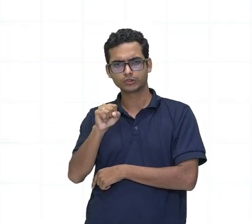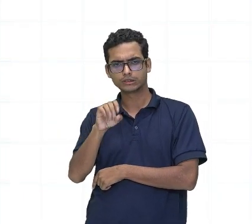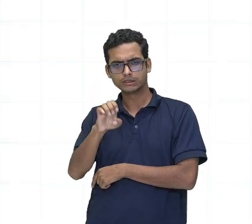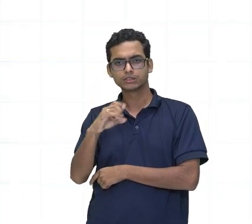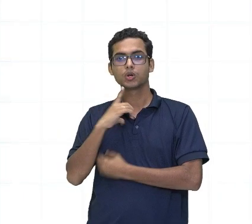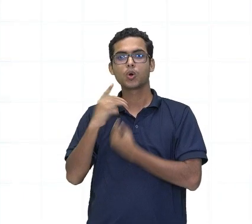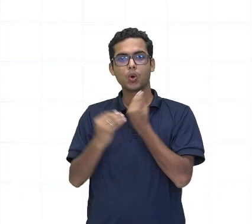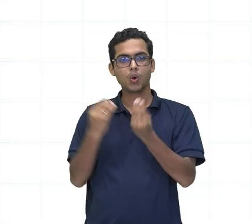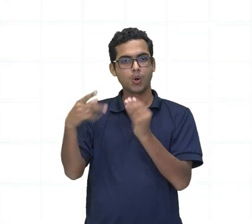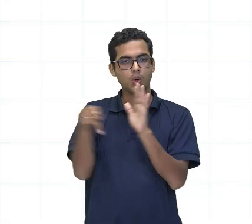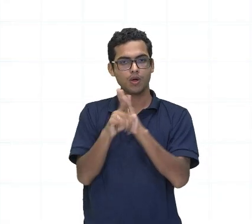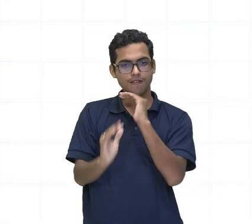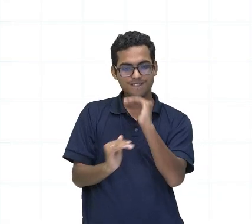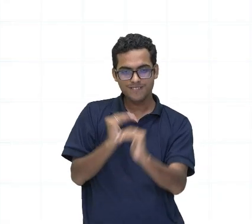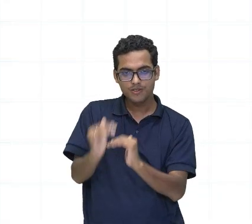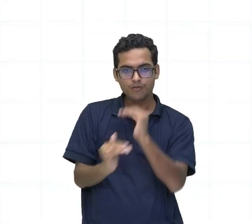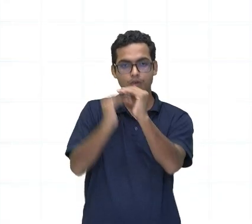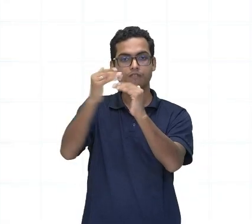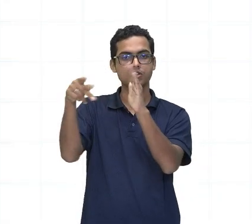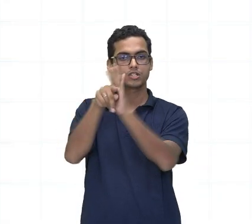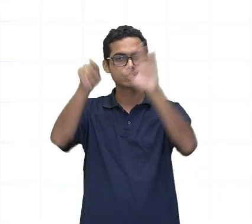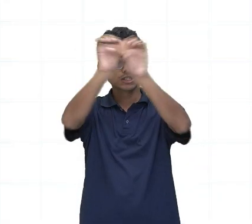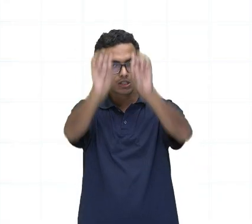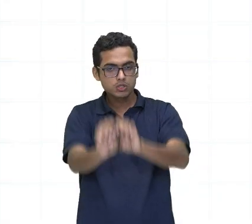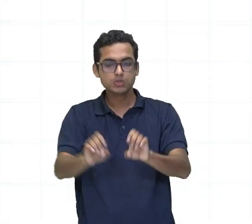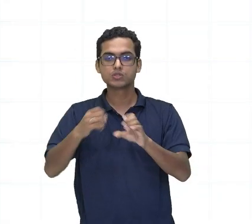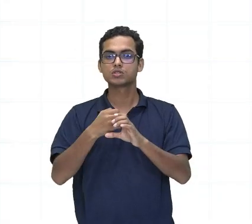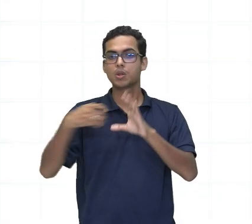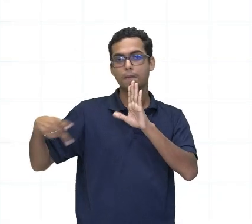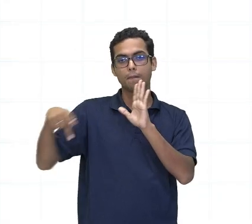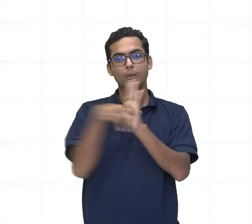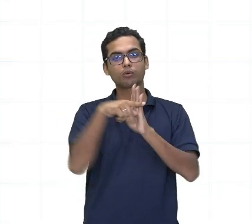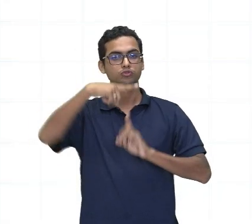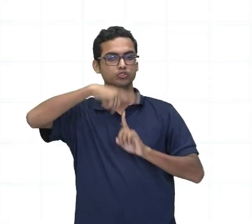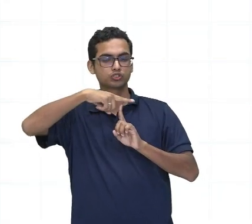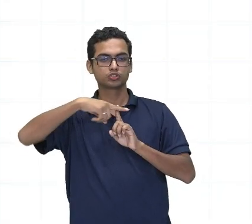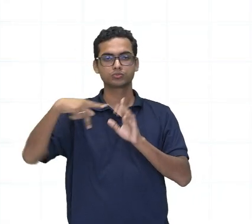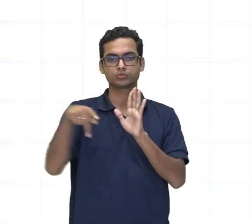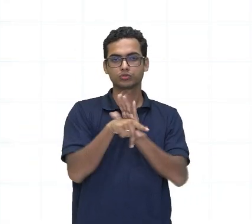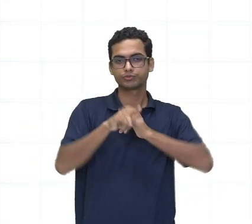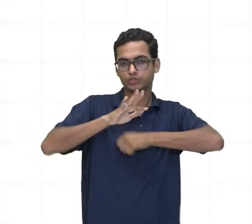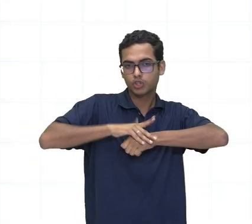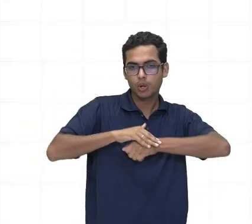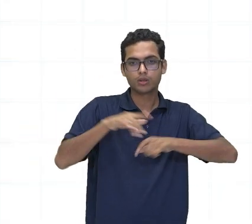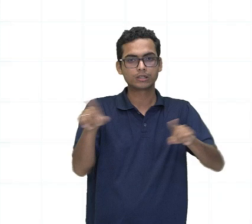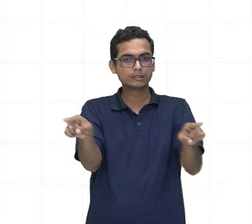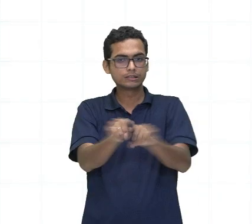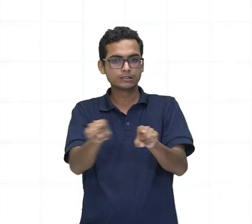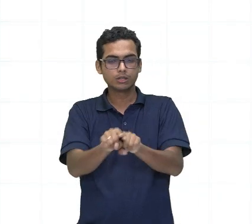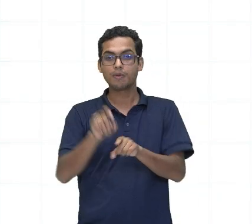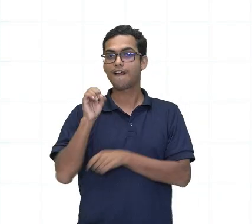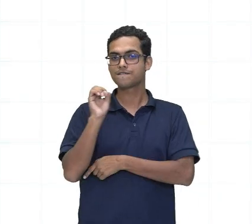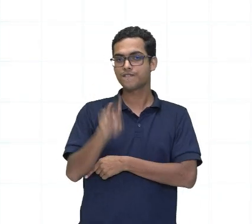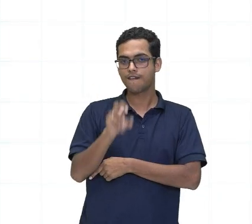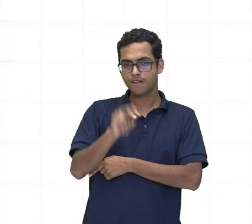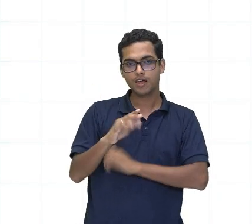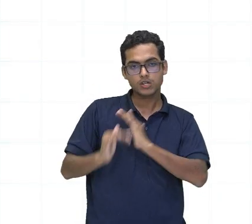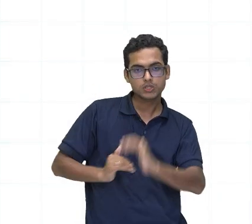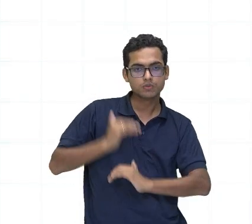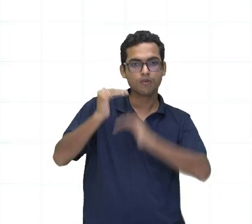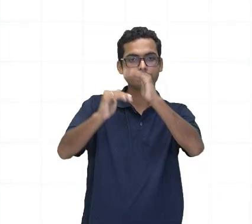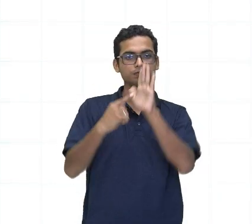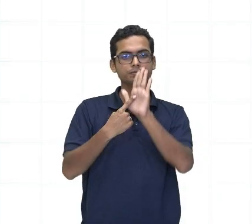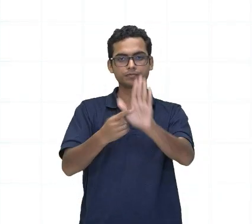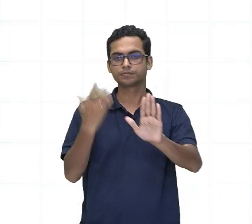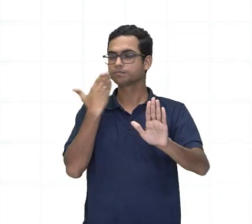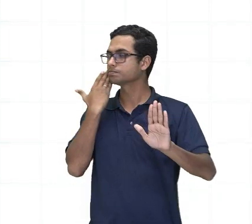formas e estruturas características de uma espécie. Olha só, ele vem falando ali, morfogênese. Eu nem sei o que é isso, mas logo em seguida ele vem dizendo o